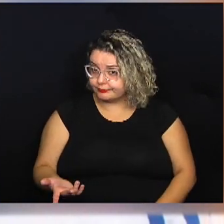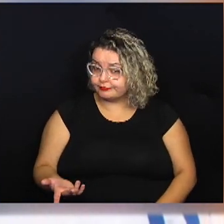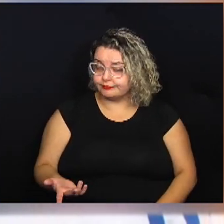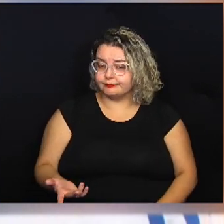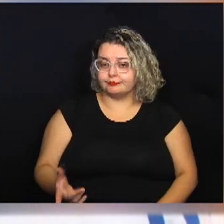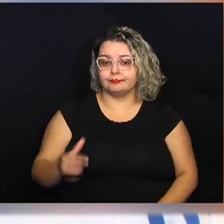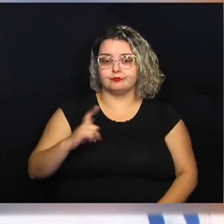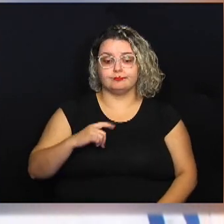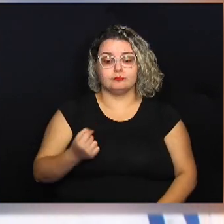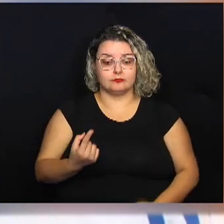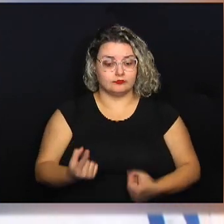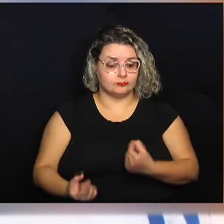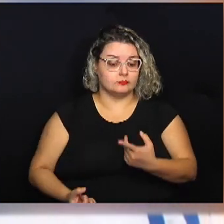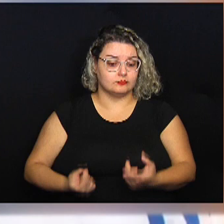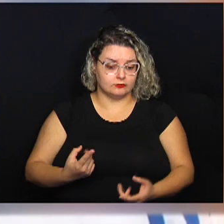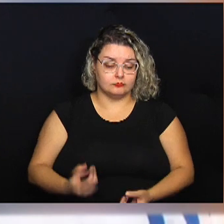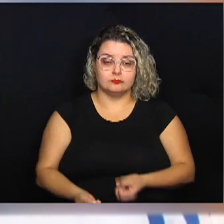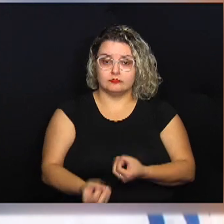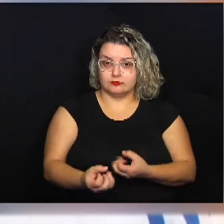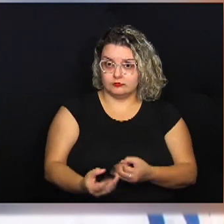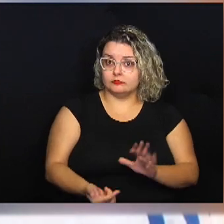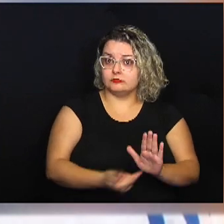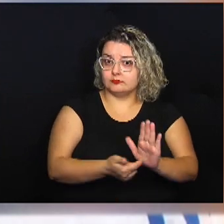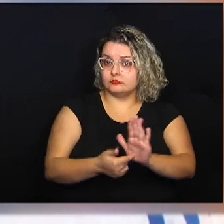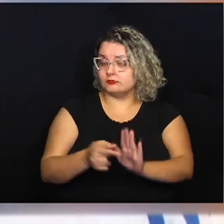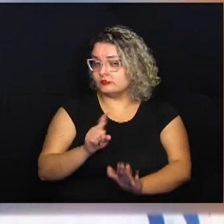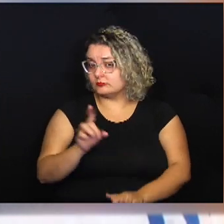tenho alguns dados que mostram não só